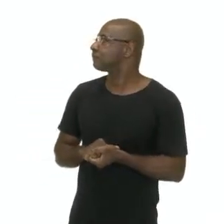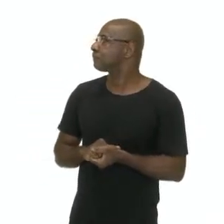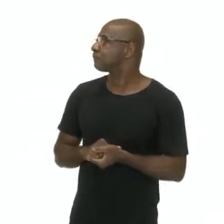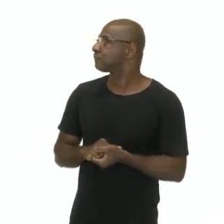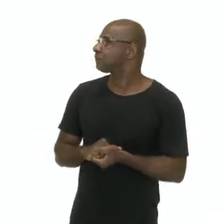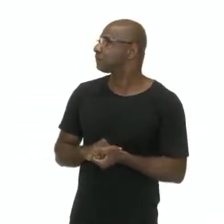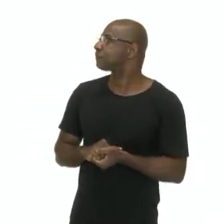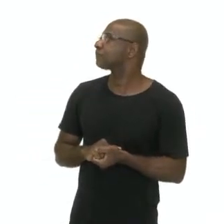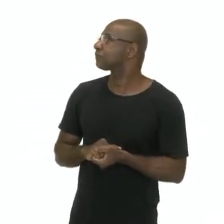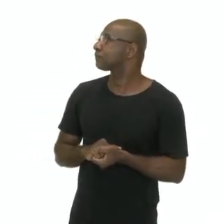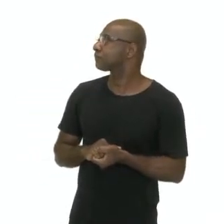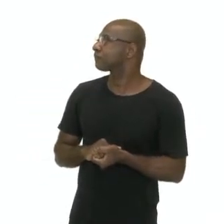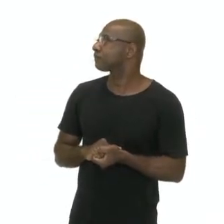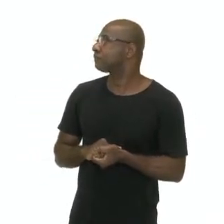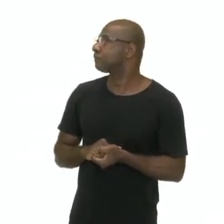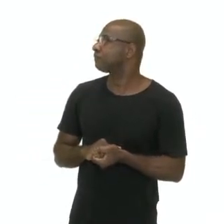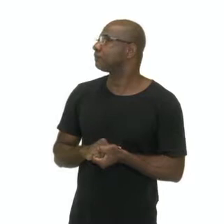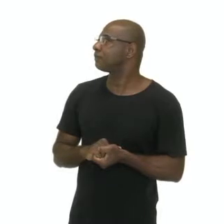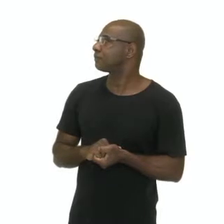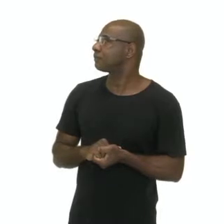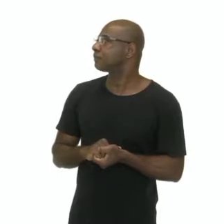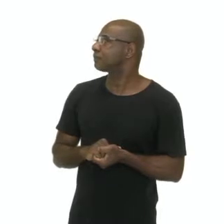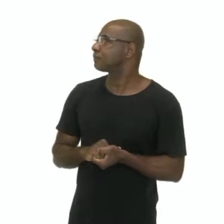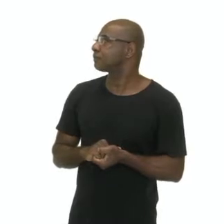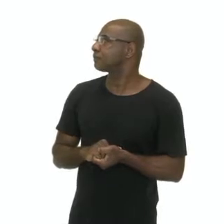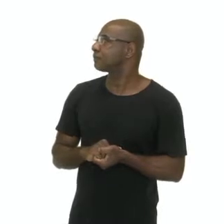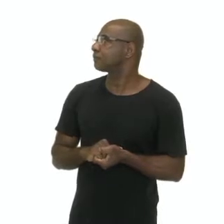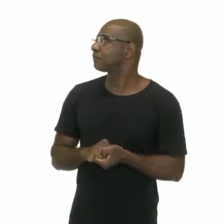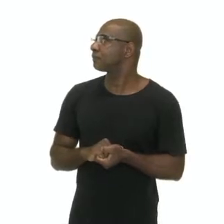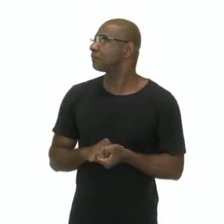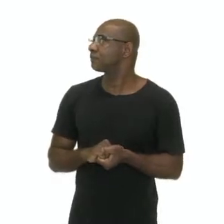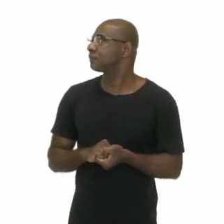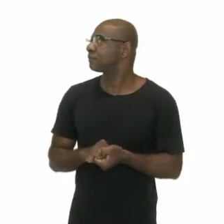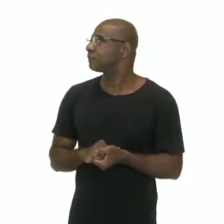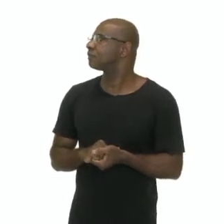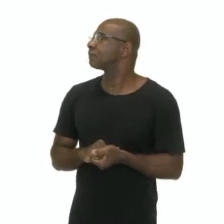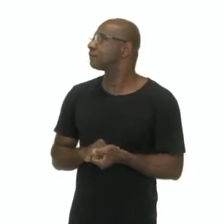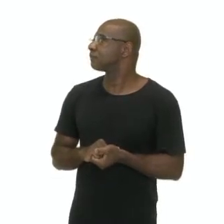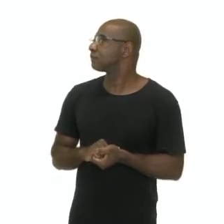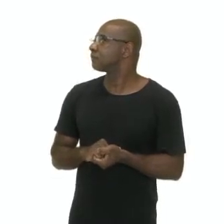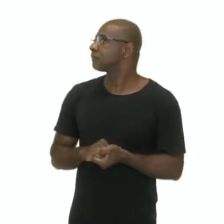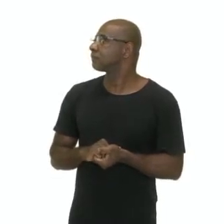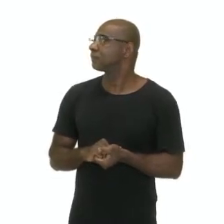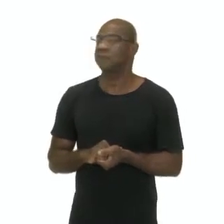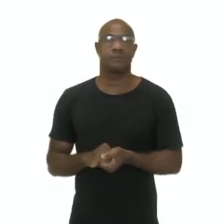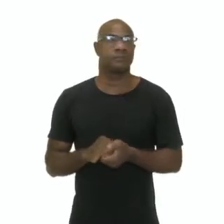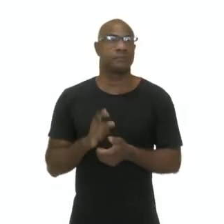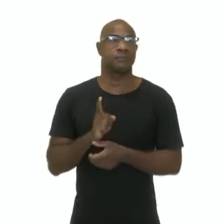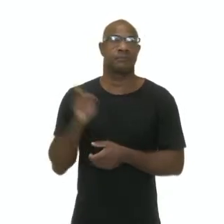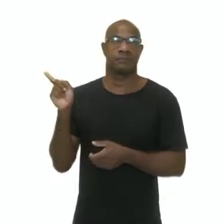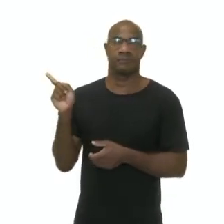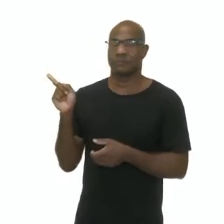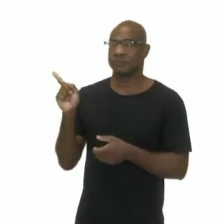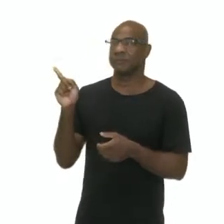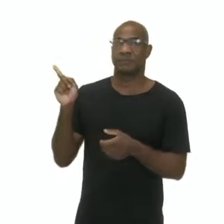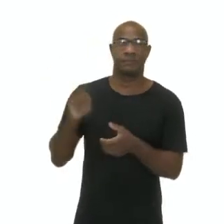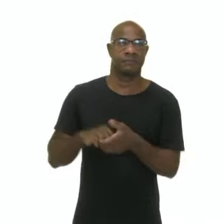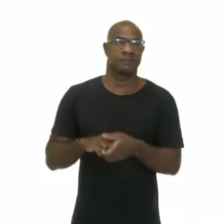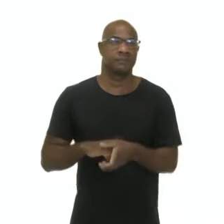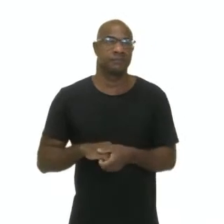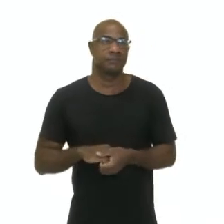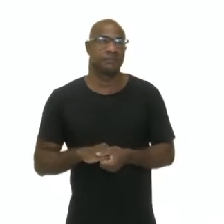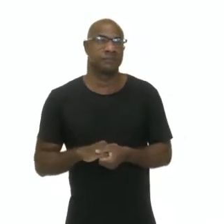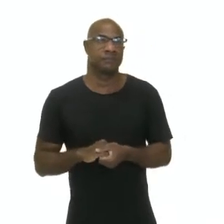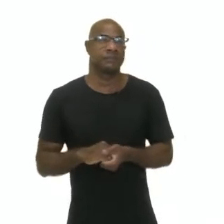mirar la TV, menos las séries, jogar al ajedrez, etc. Aqui, ó, repare sublinhado. Também me